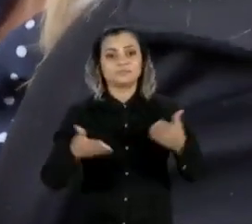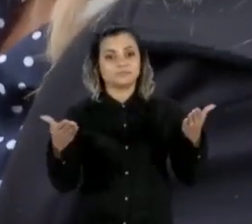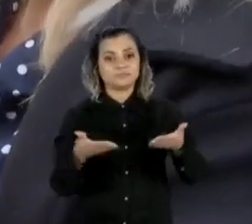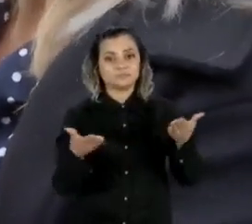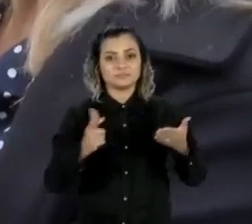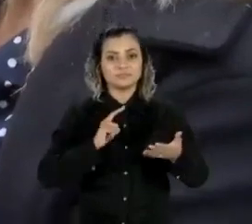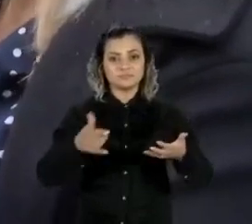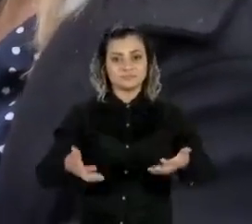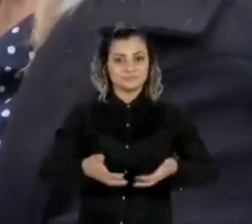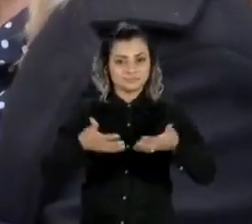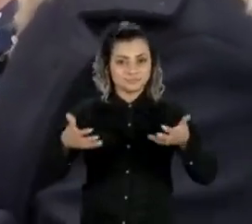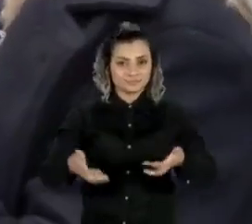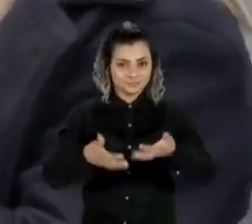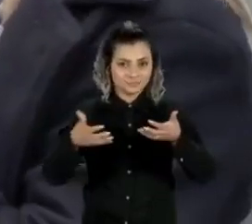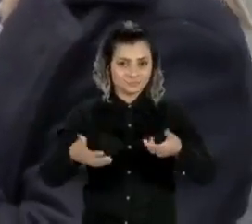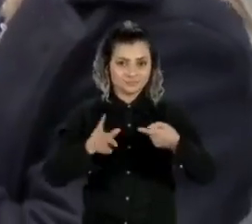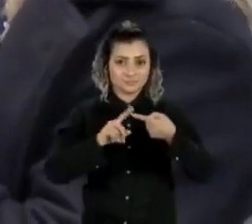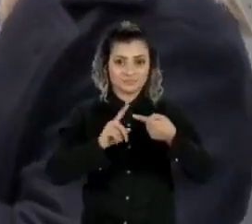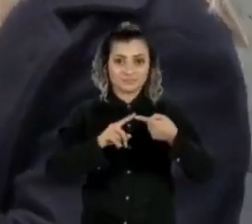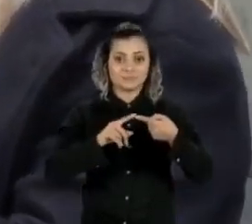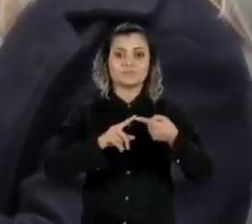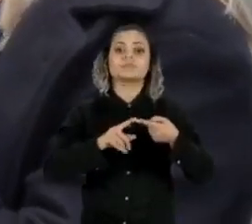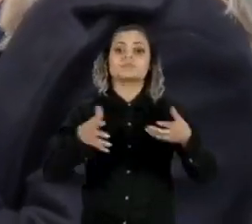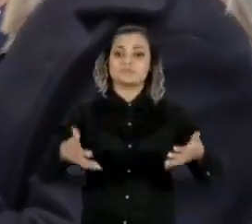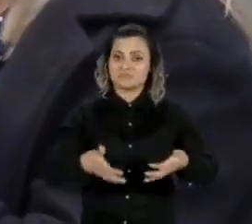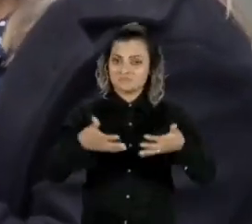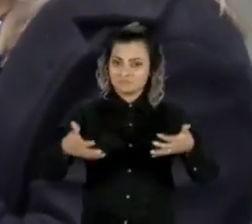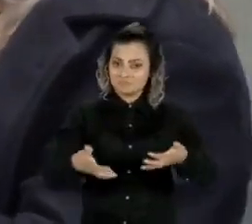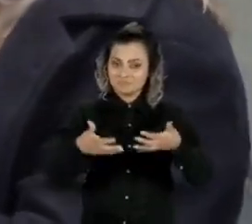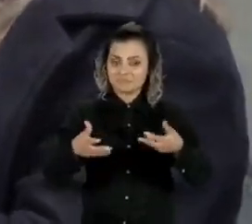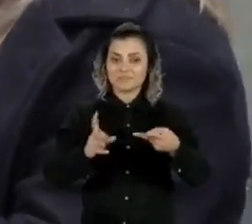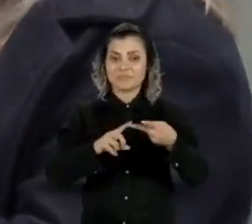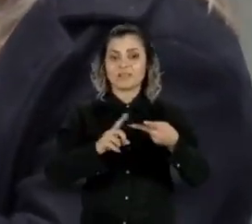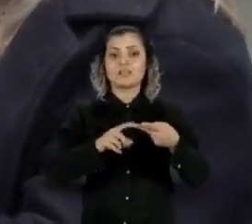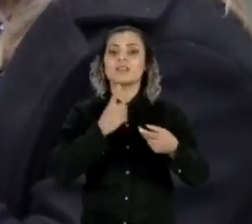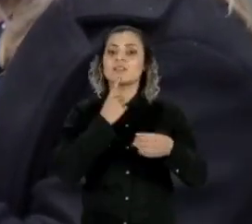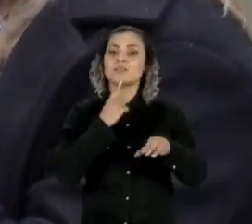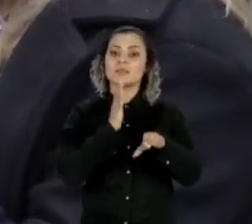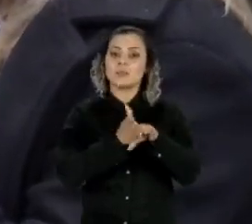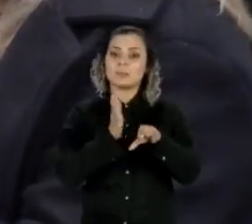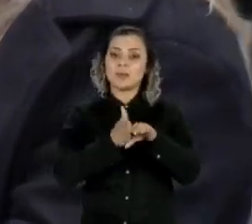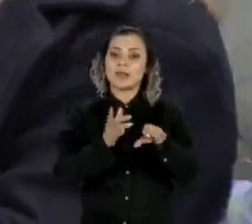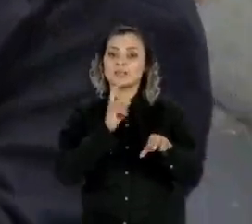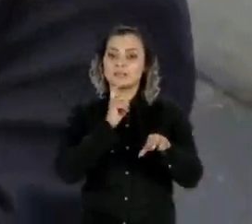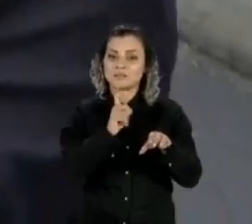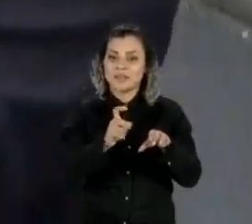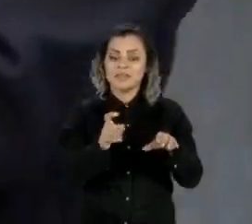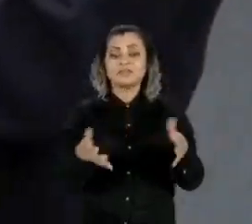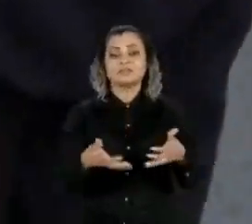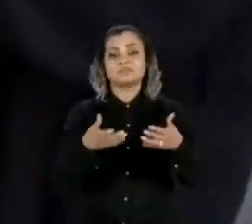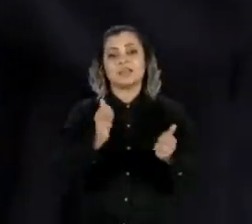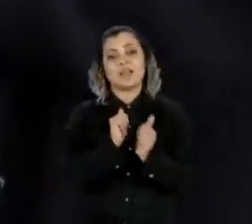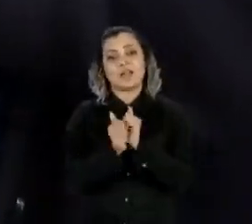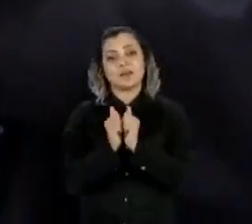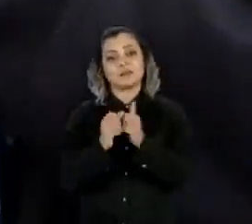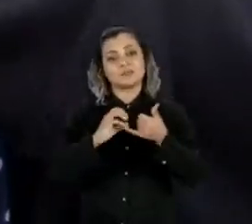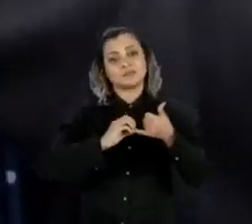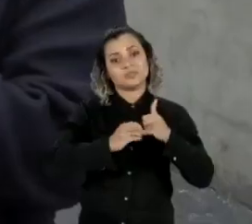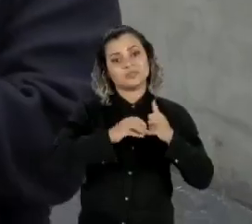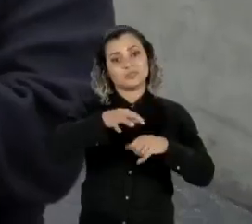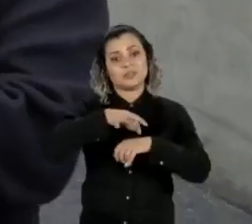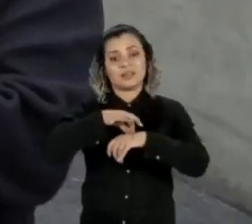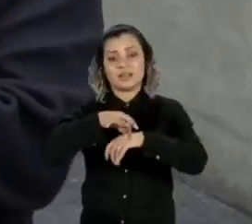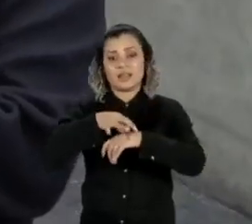levando salada, né, alface com tomate e arroz, feijão e